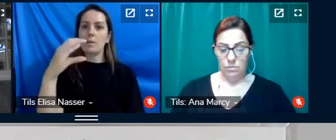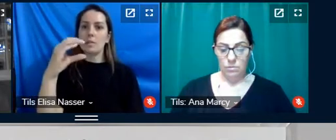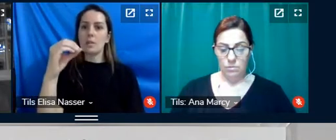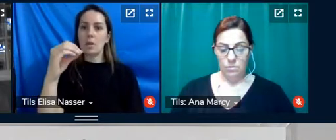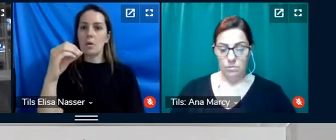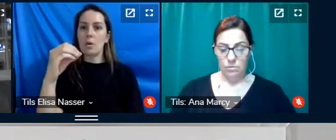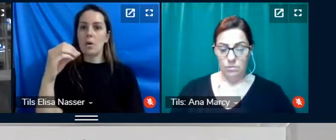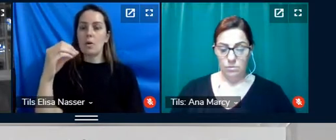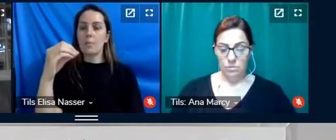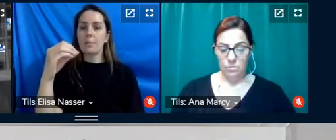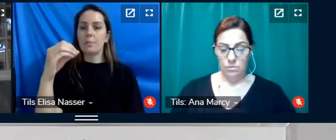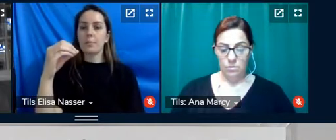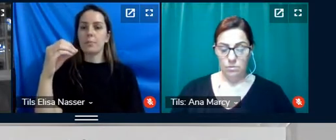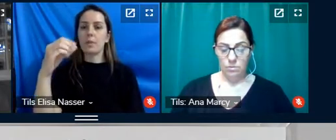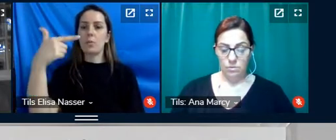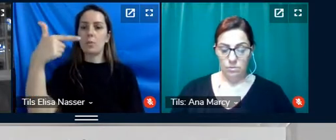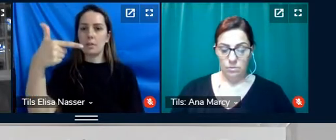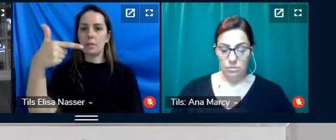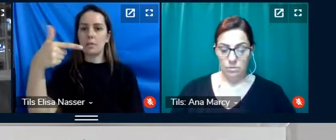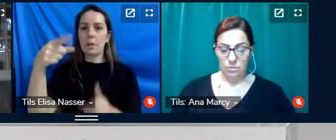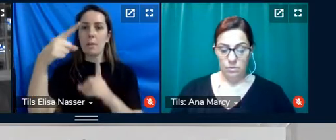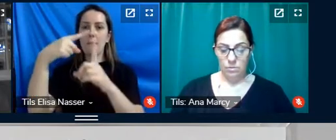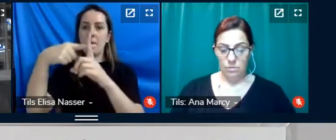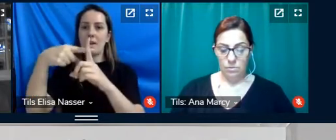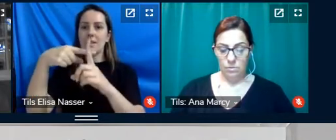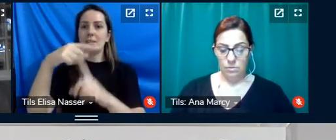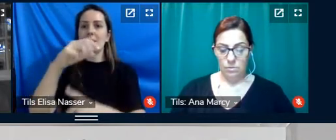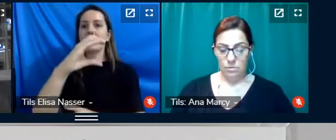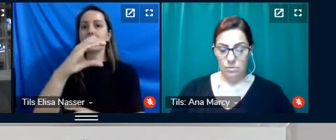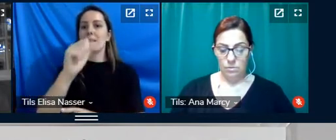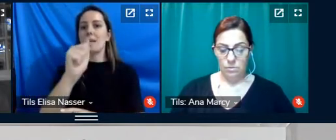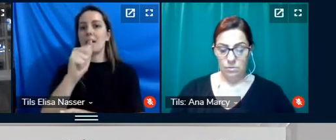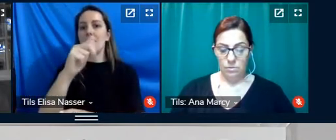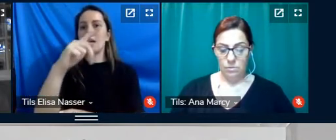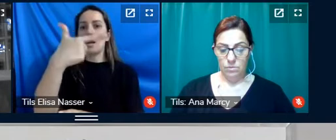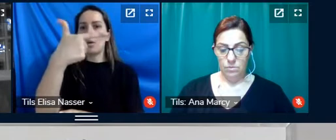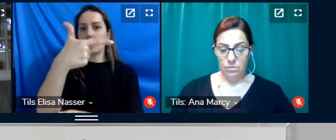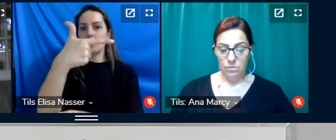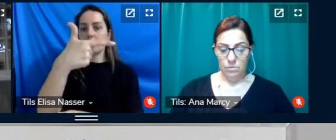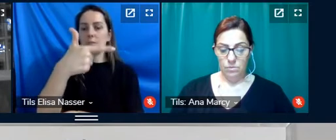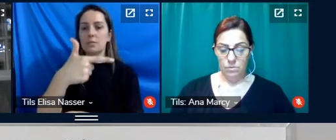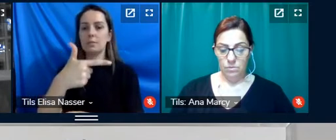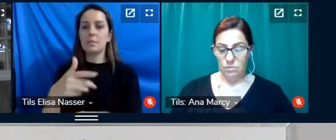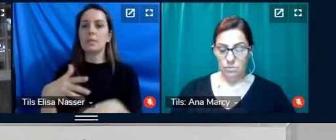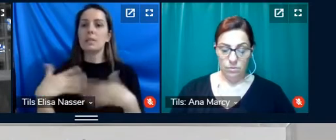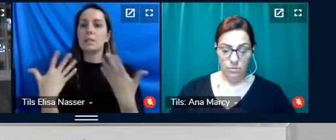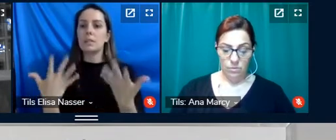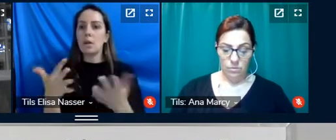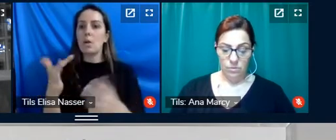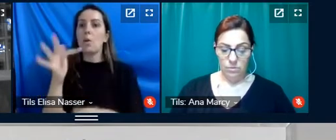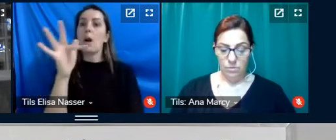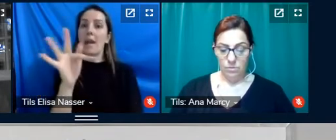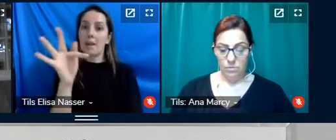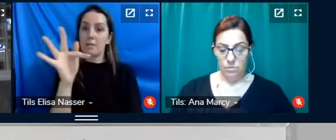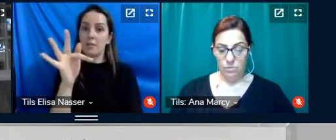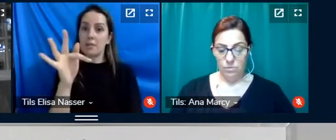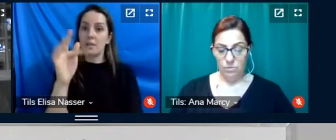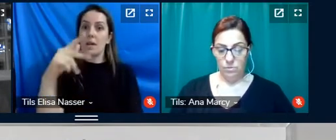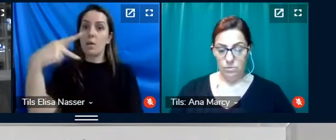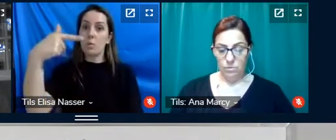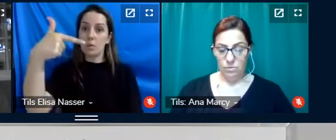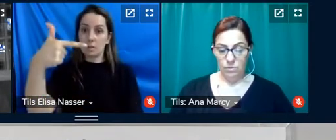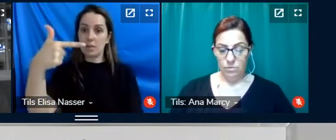Então, nesse caso aqui, o F ao quadrado tem que ser igual a, quem